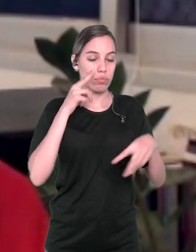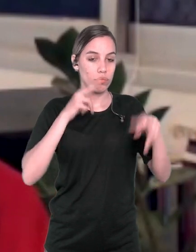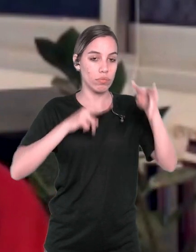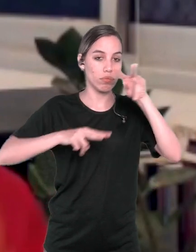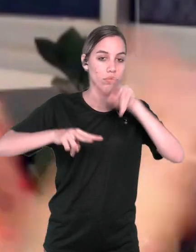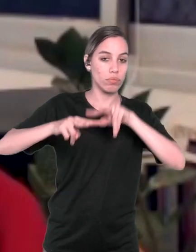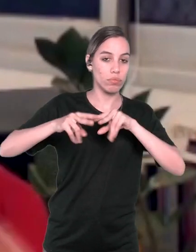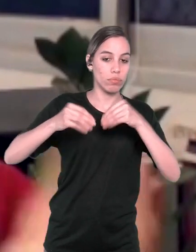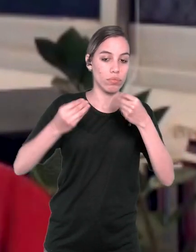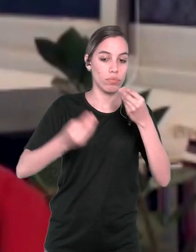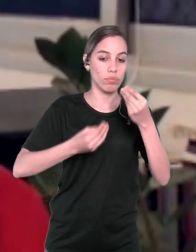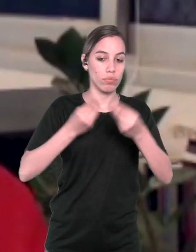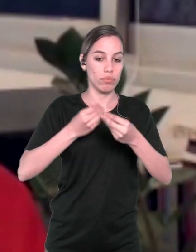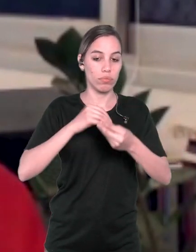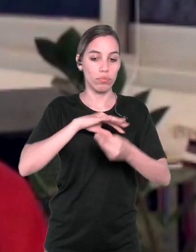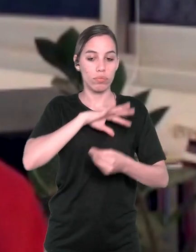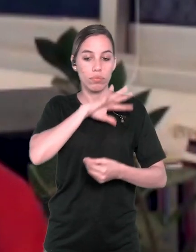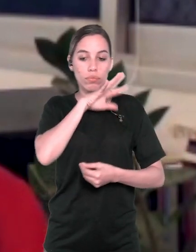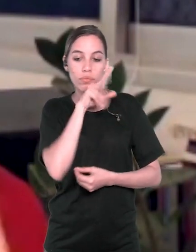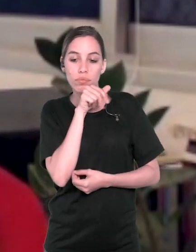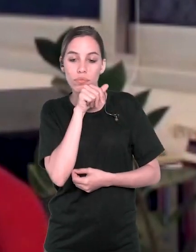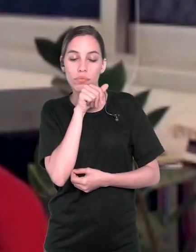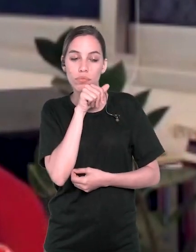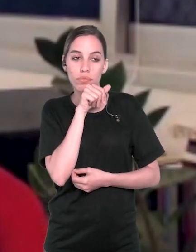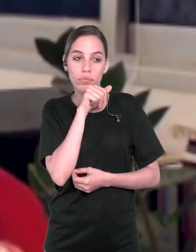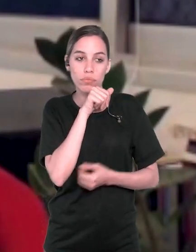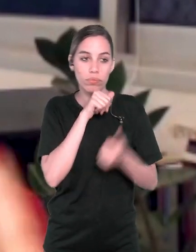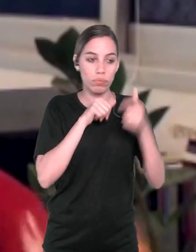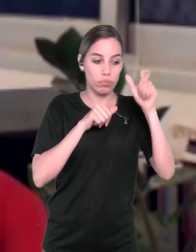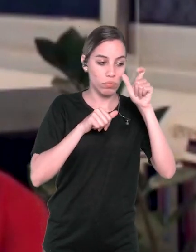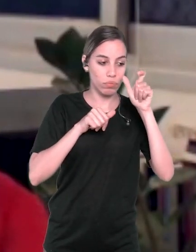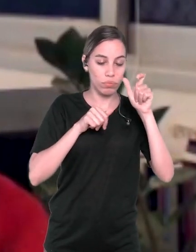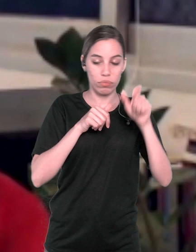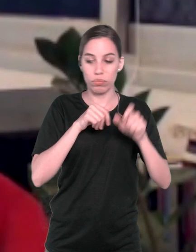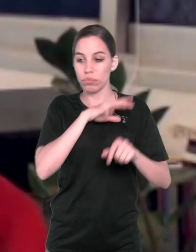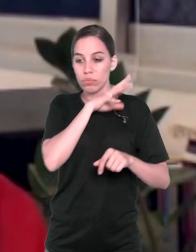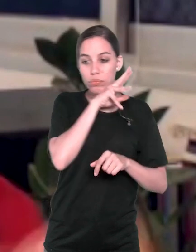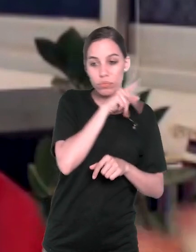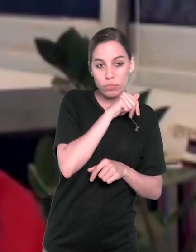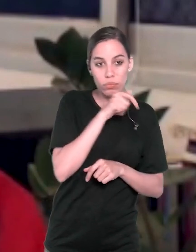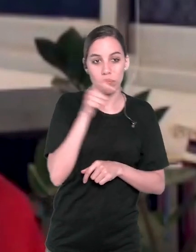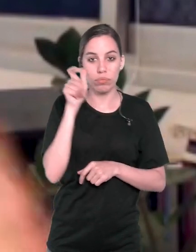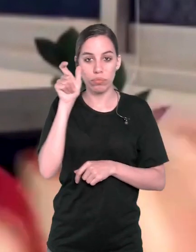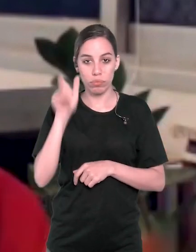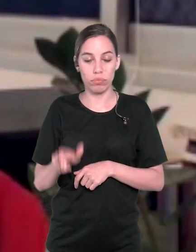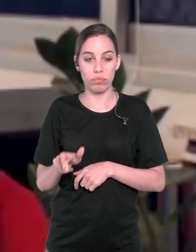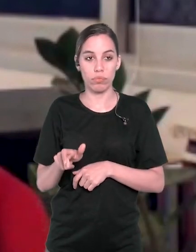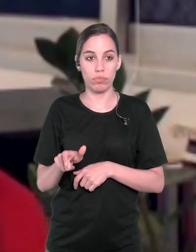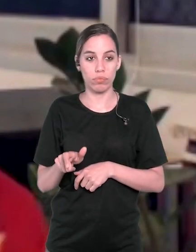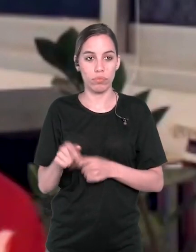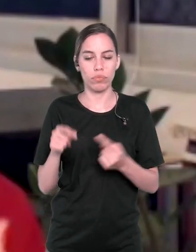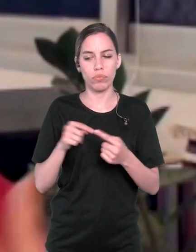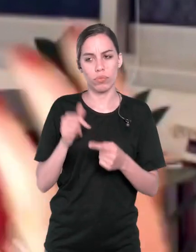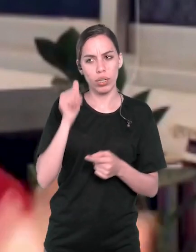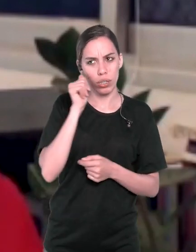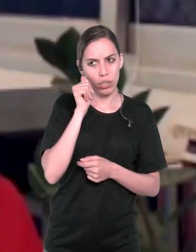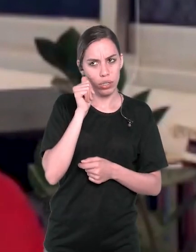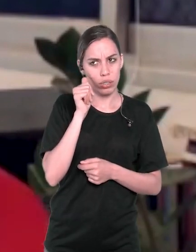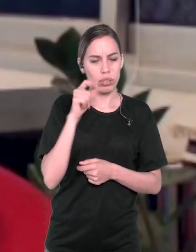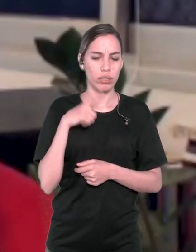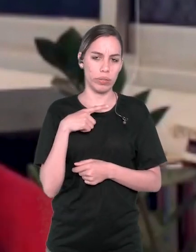o animal. No caso da Clarice, você tem a figura do búfalo, né, da mulher que vai ao